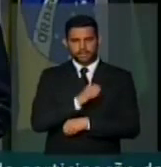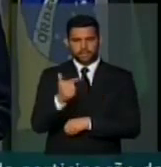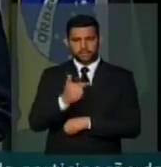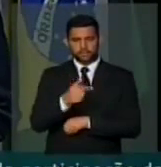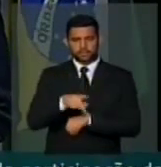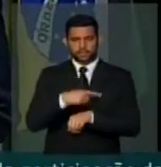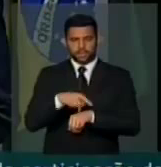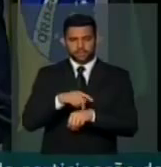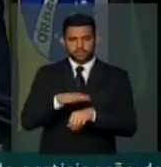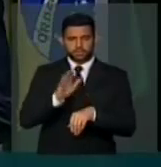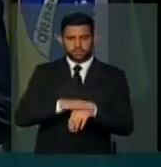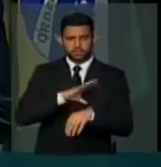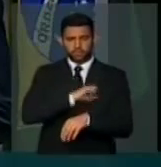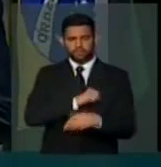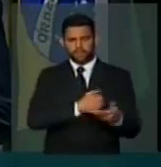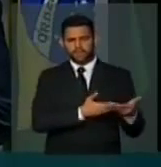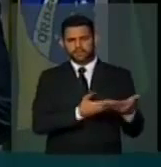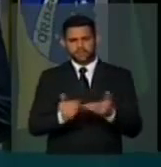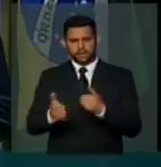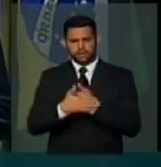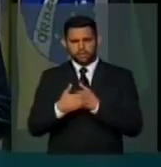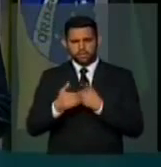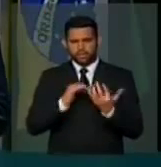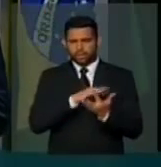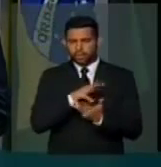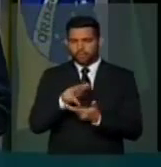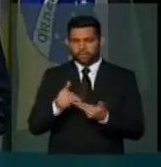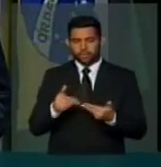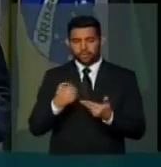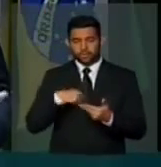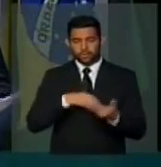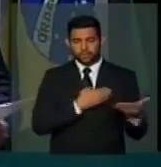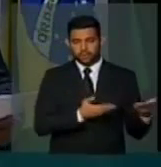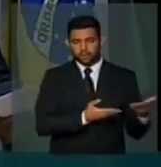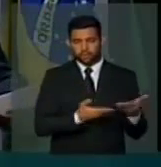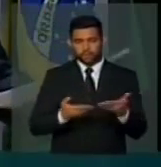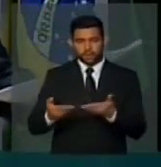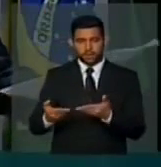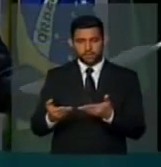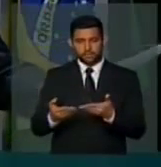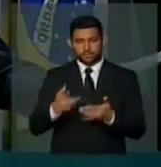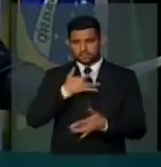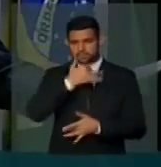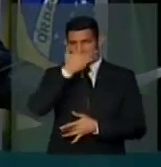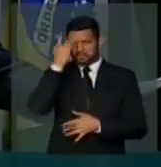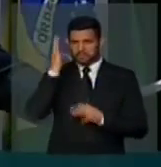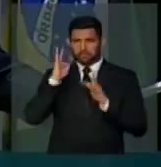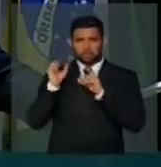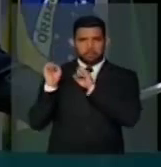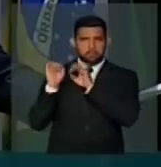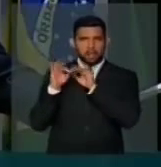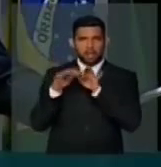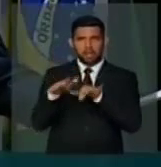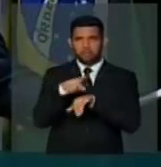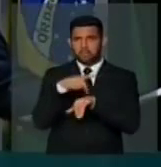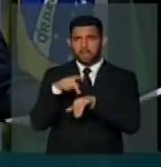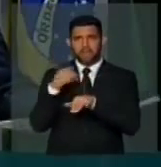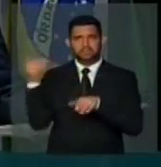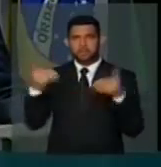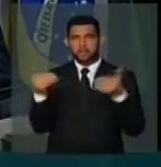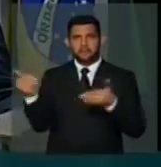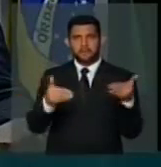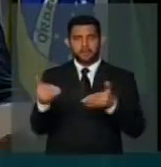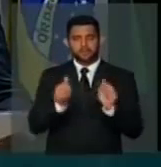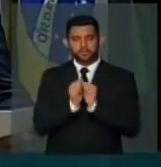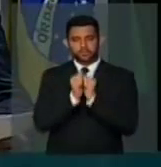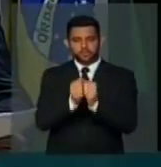segunda nação do mundo mais acolhedora do mundo. Nós acolhemos gente de todos os continentes, ao lado dos